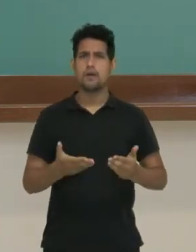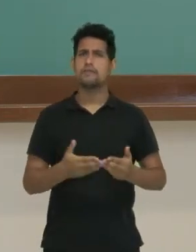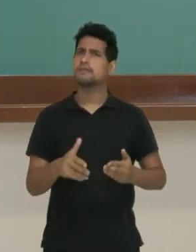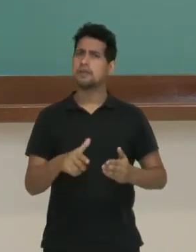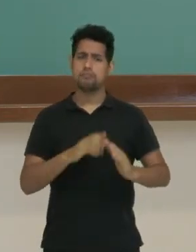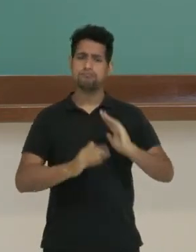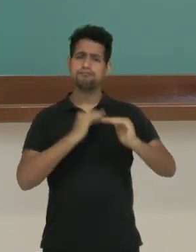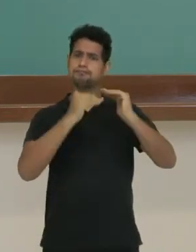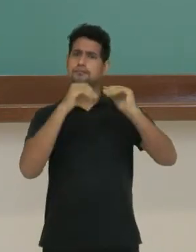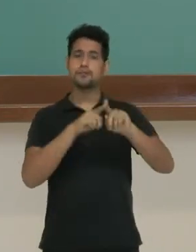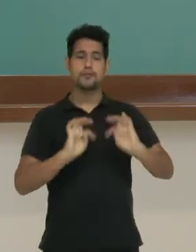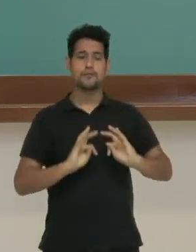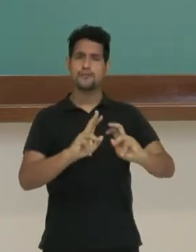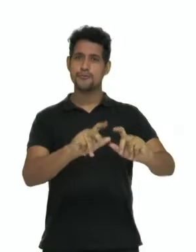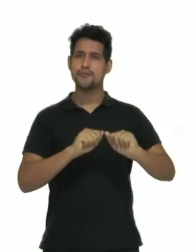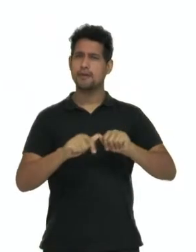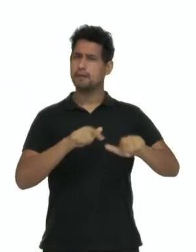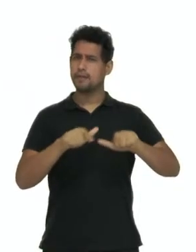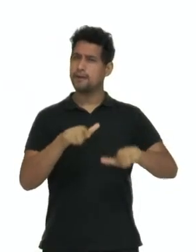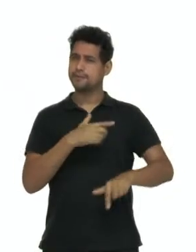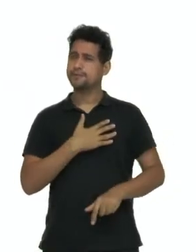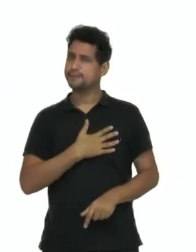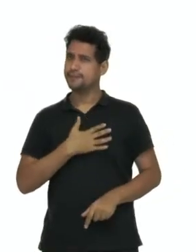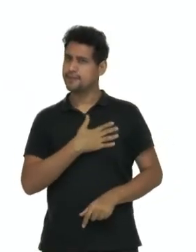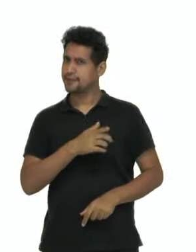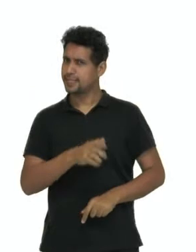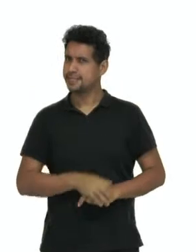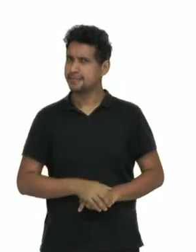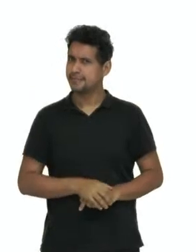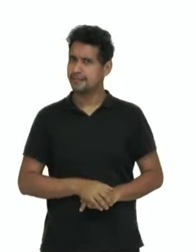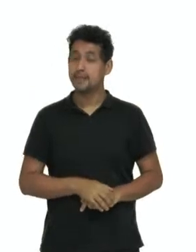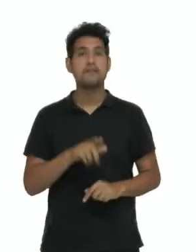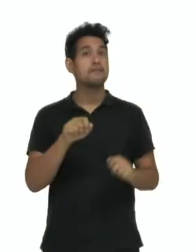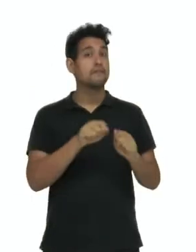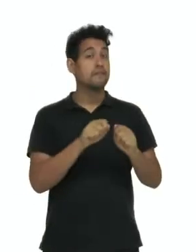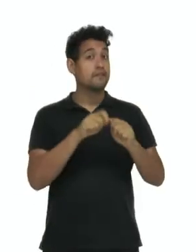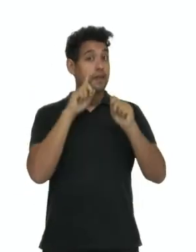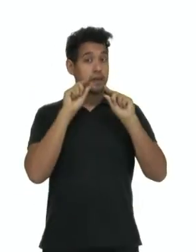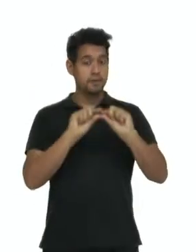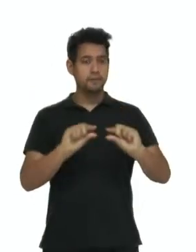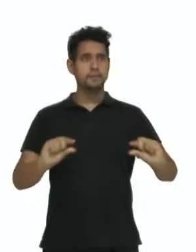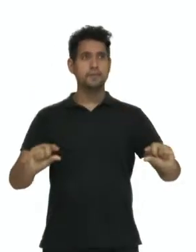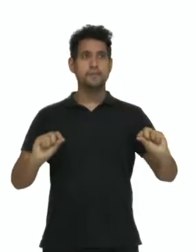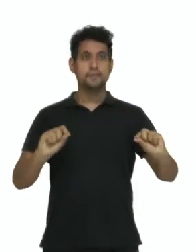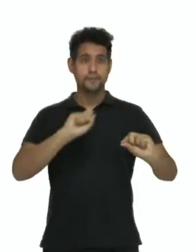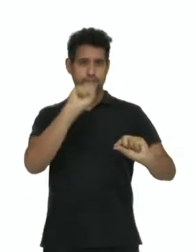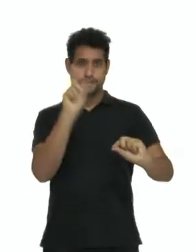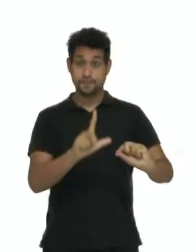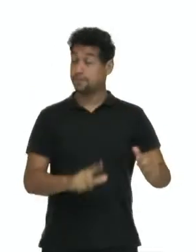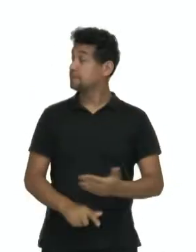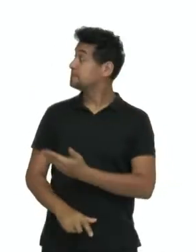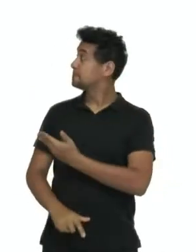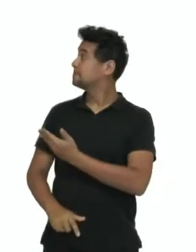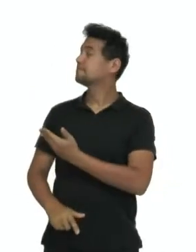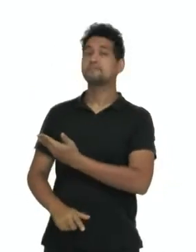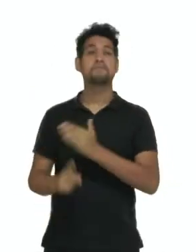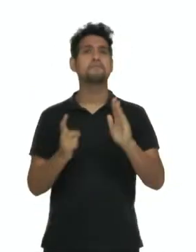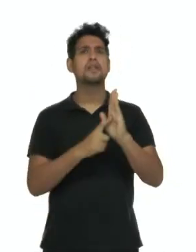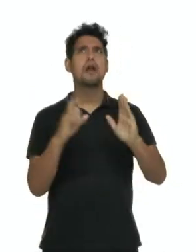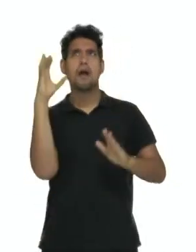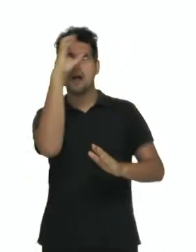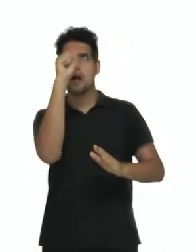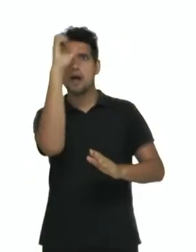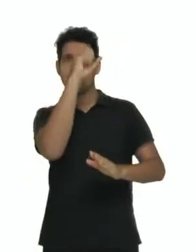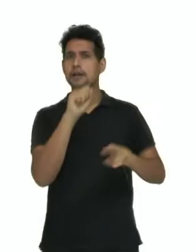Você está desenvolvendo todas as atividades que você gosta? Acesse a plataforma com o seu login @escola e a sua senha para aprender mais